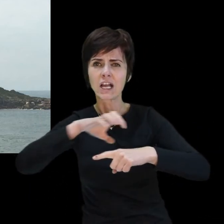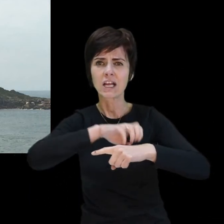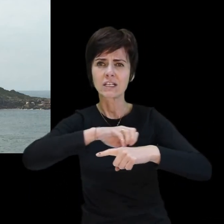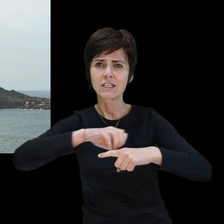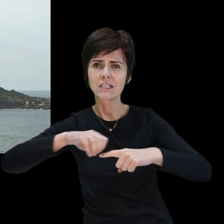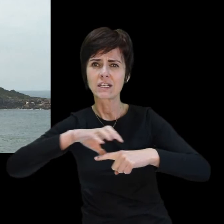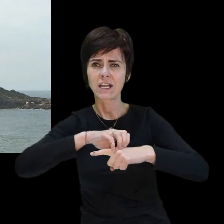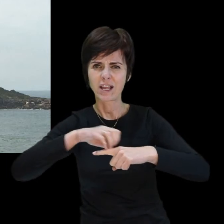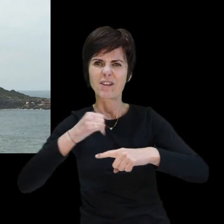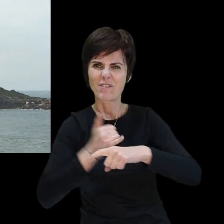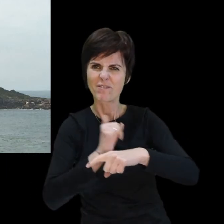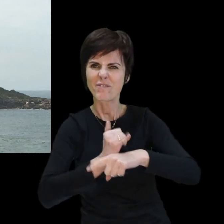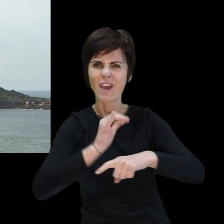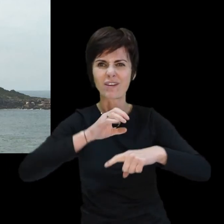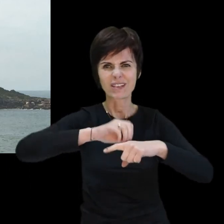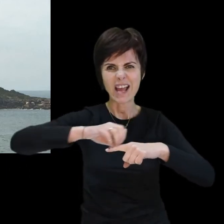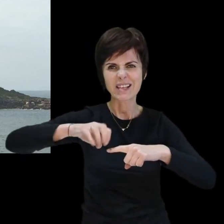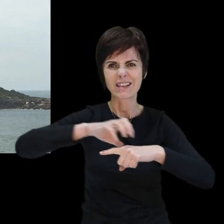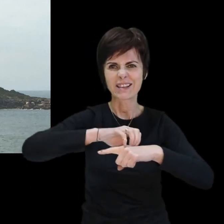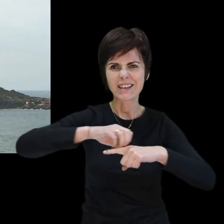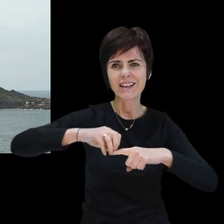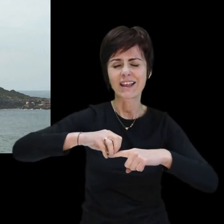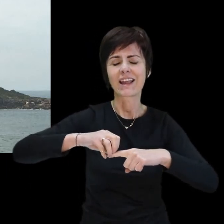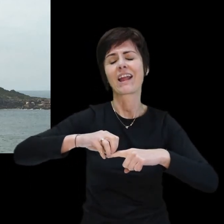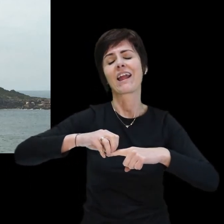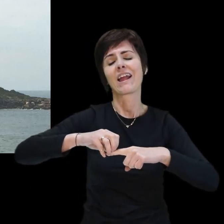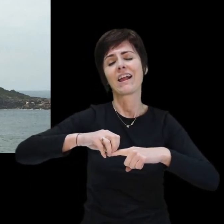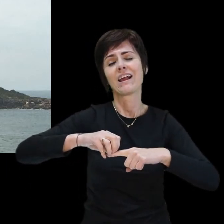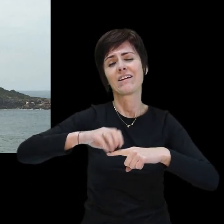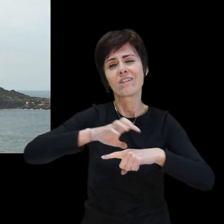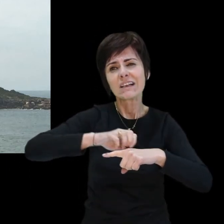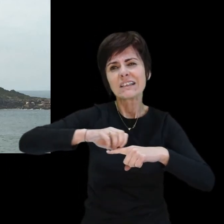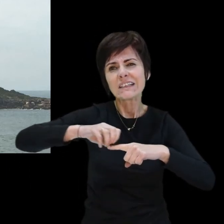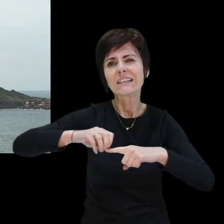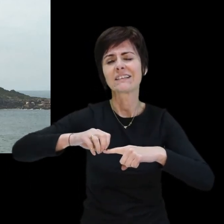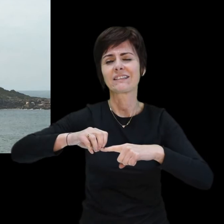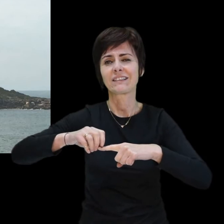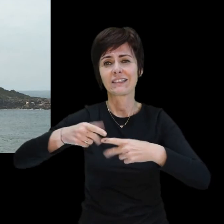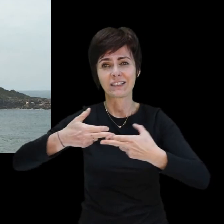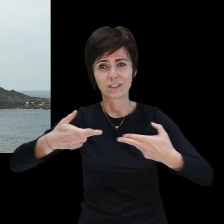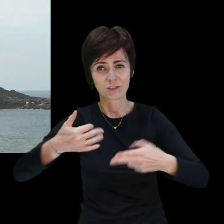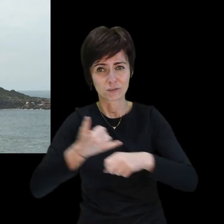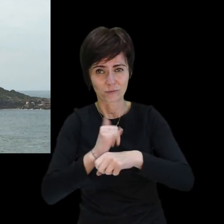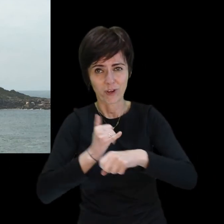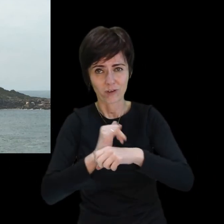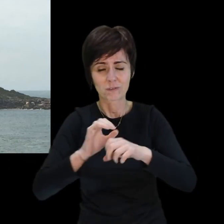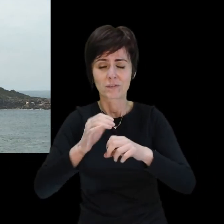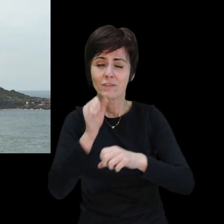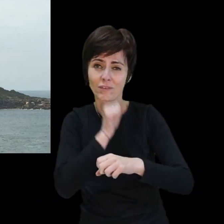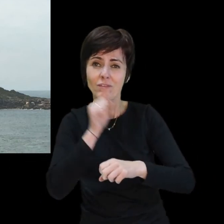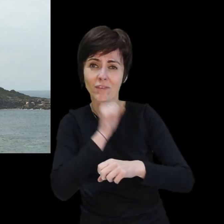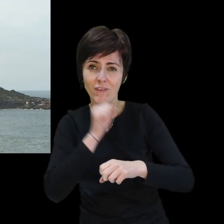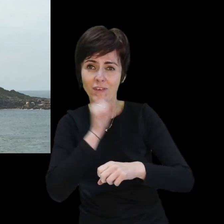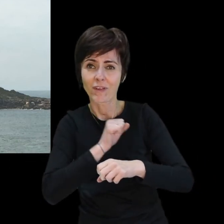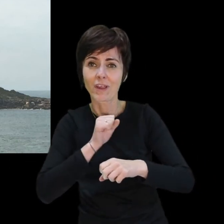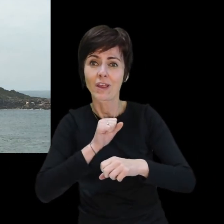foi oxidando esses metais, como até hoje ele enferruja, né, o ferro, o zinco. Então ele vai corroendo por ação